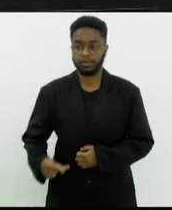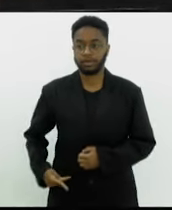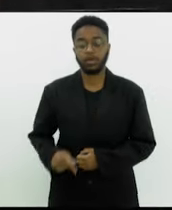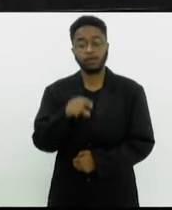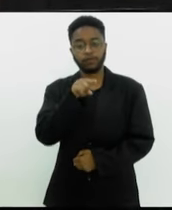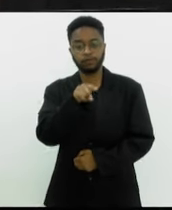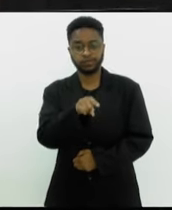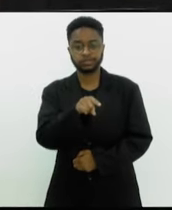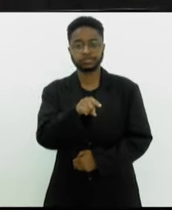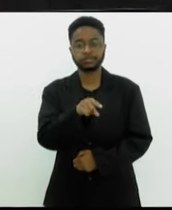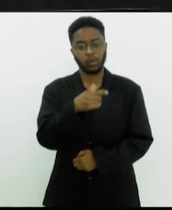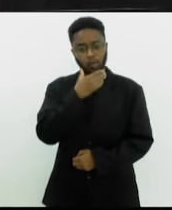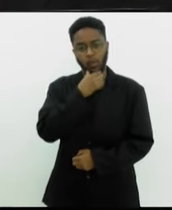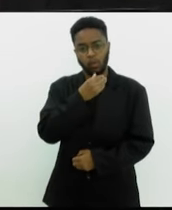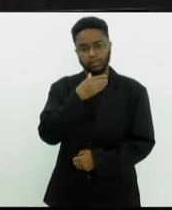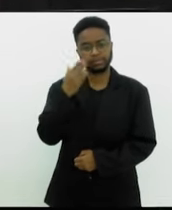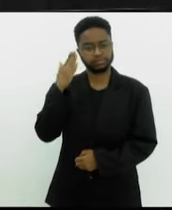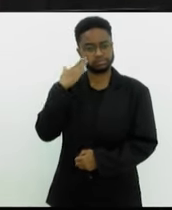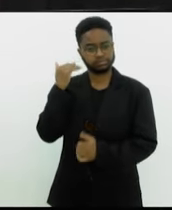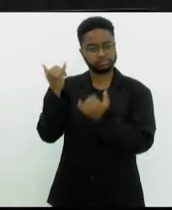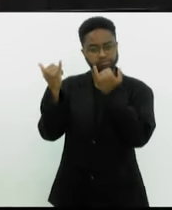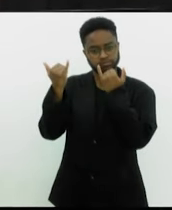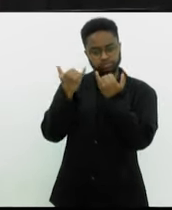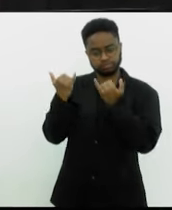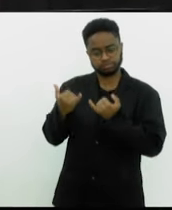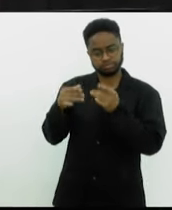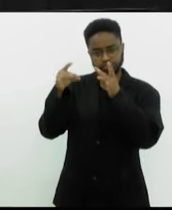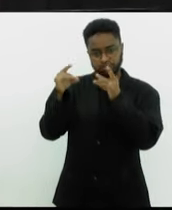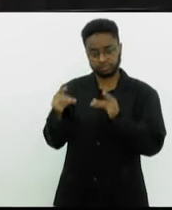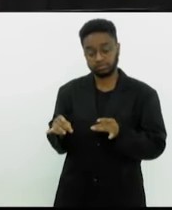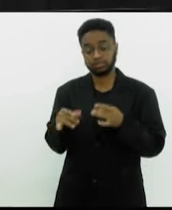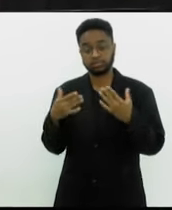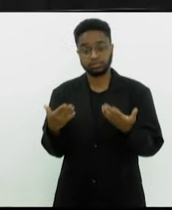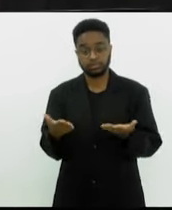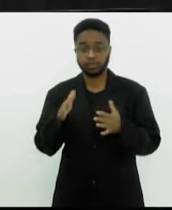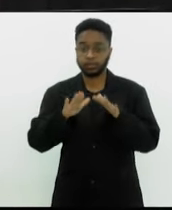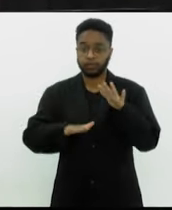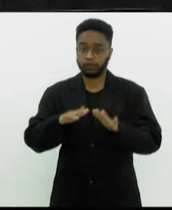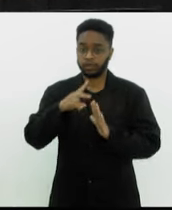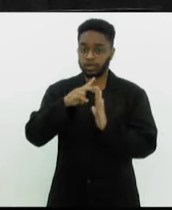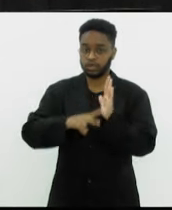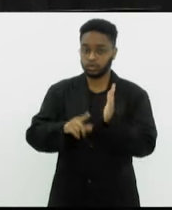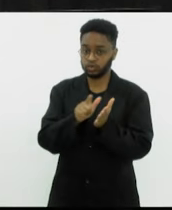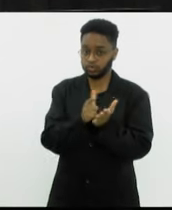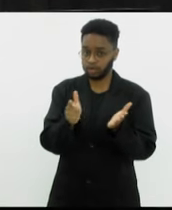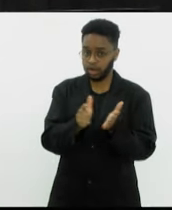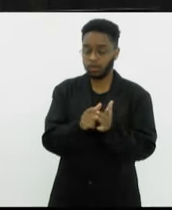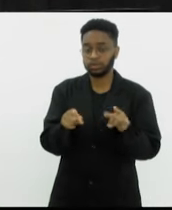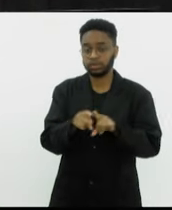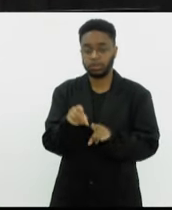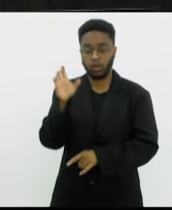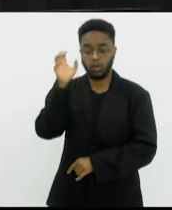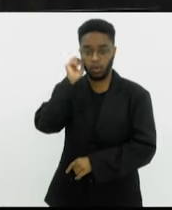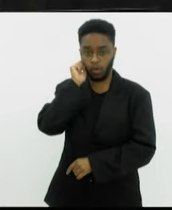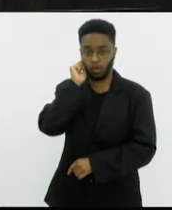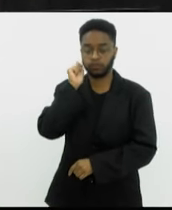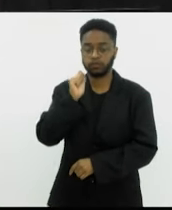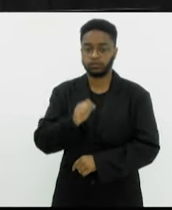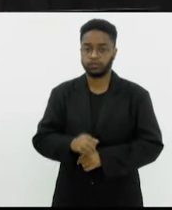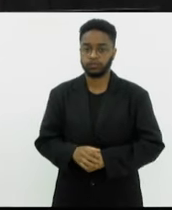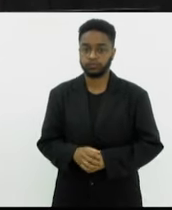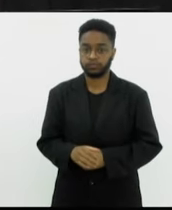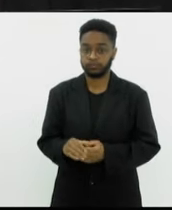um homem bem informado. Deve ter lido nos jornais e ouvido também que